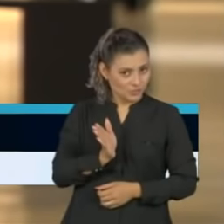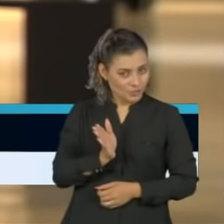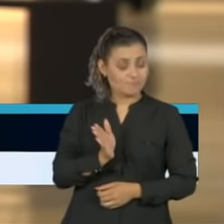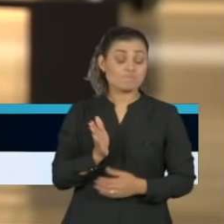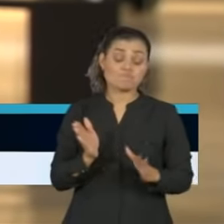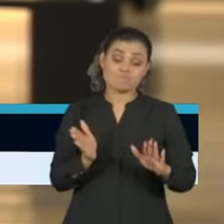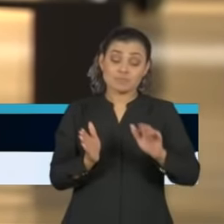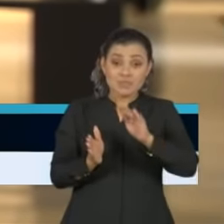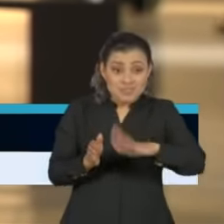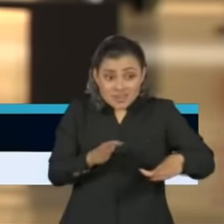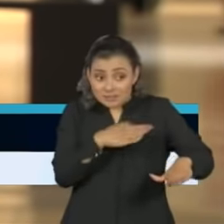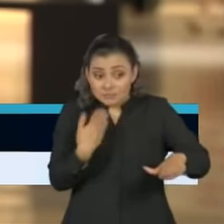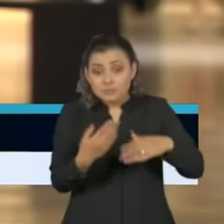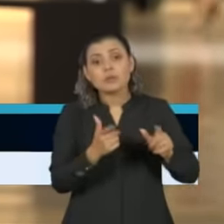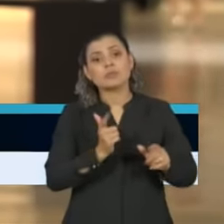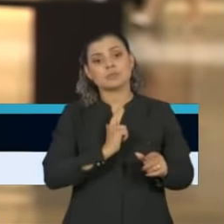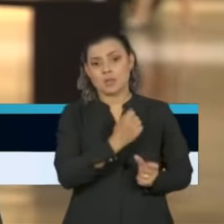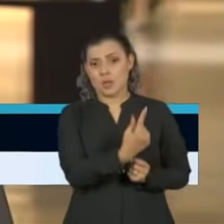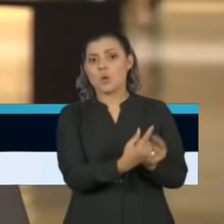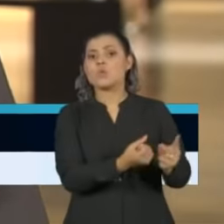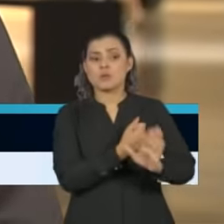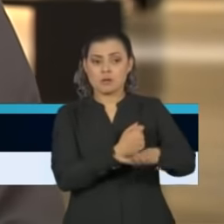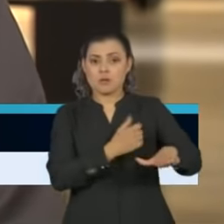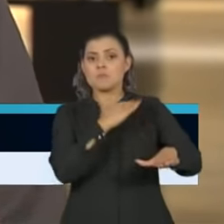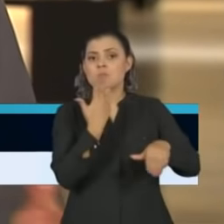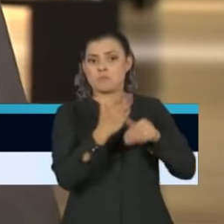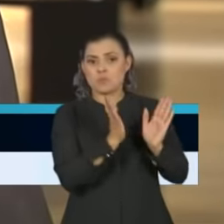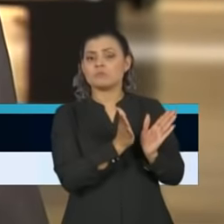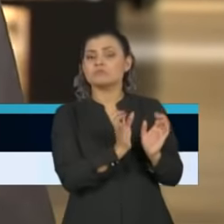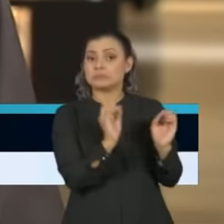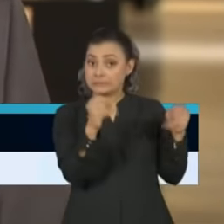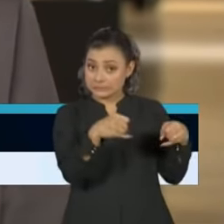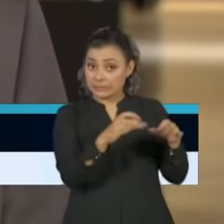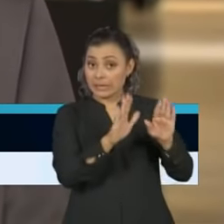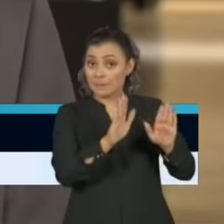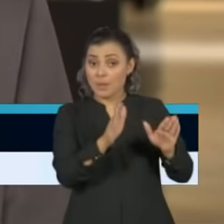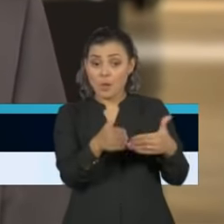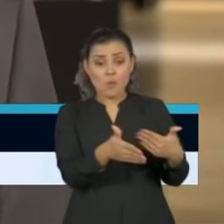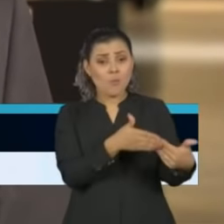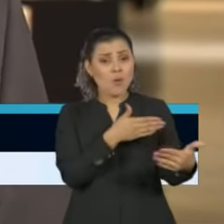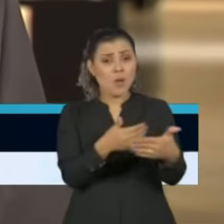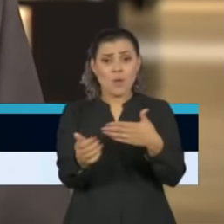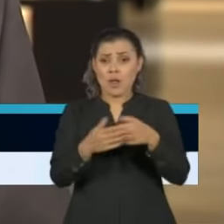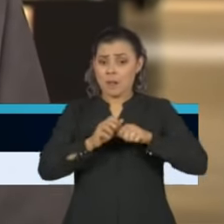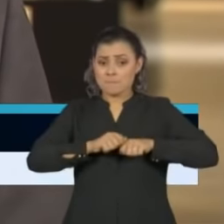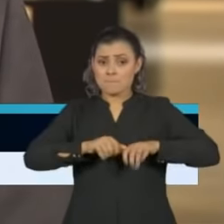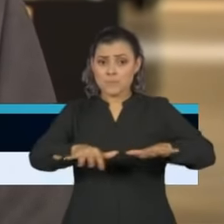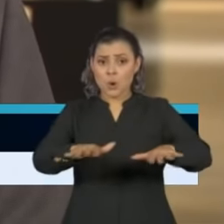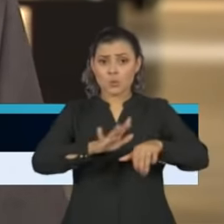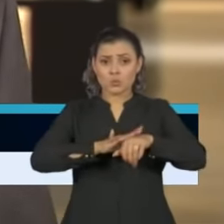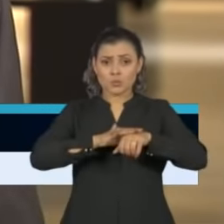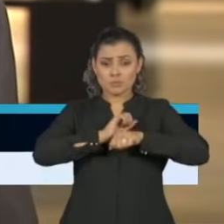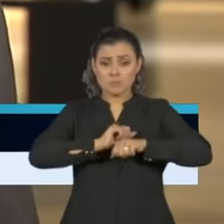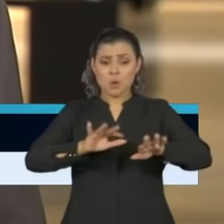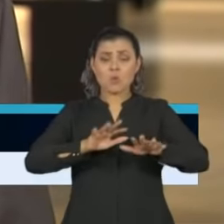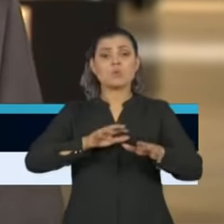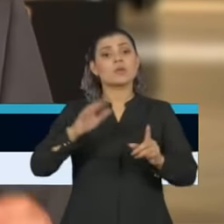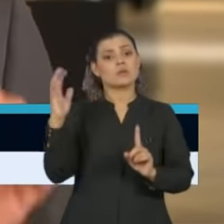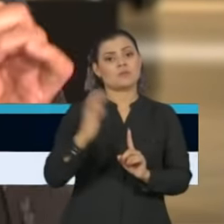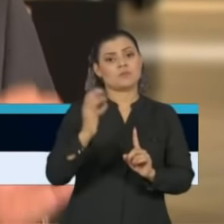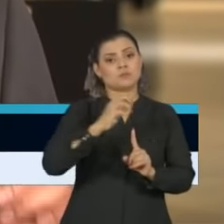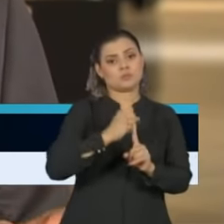é que existem casos de mortes em crianças. Qualquer pandemia, qualquer epidemia, você afeta toda a